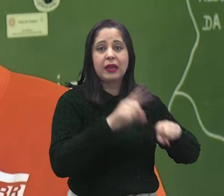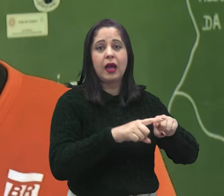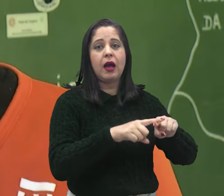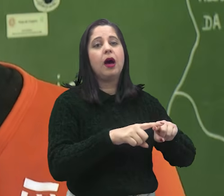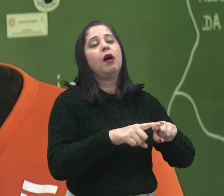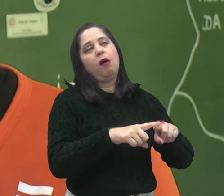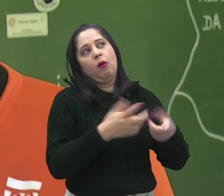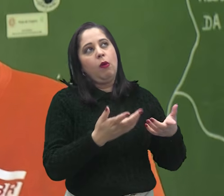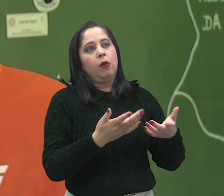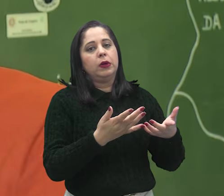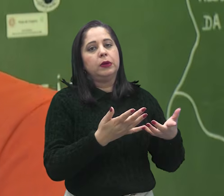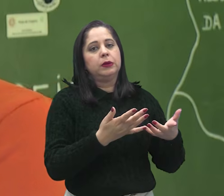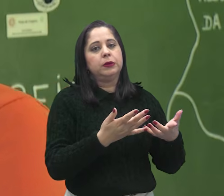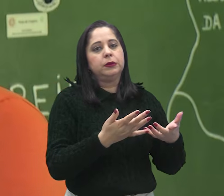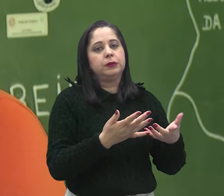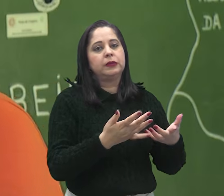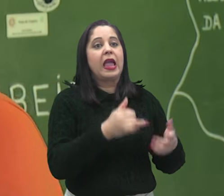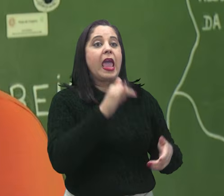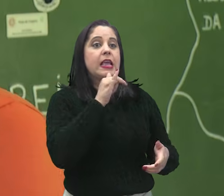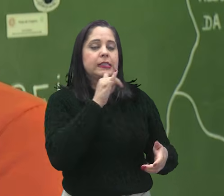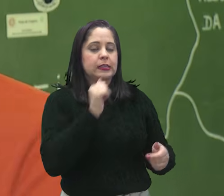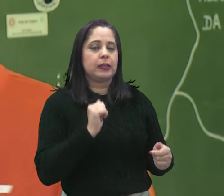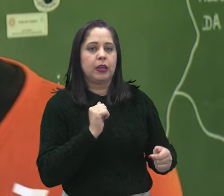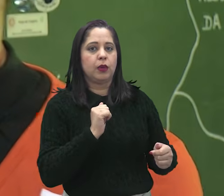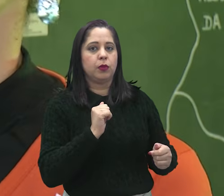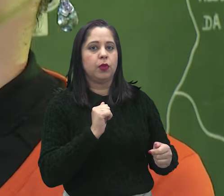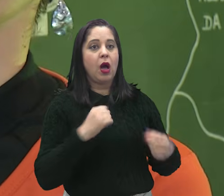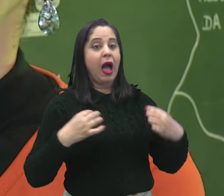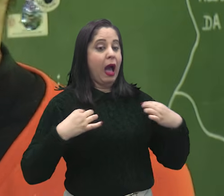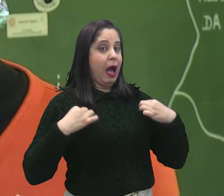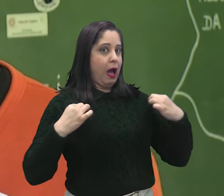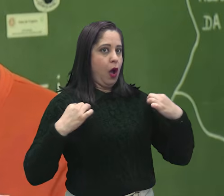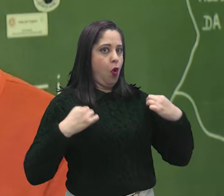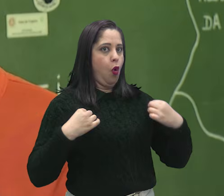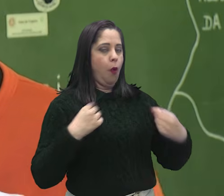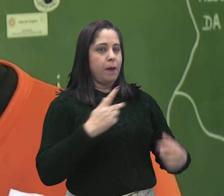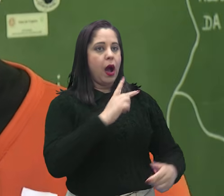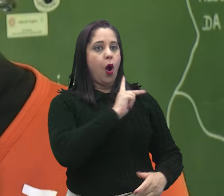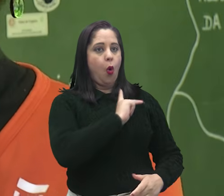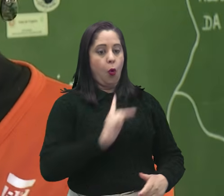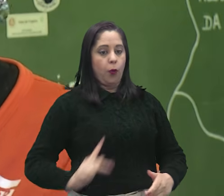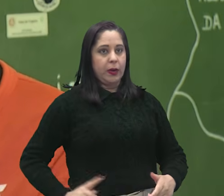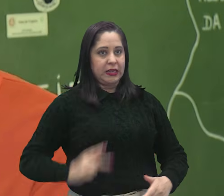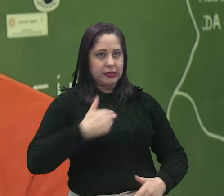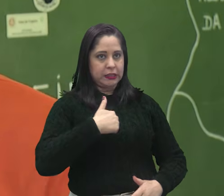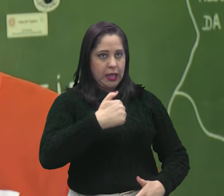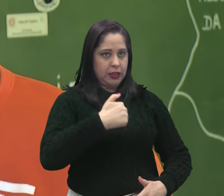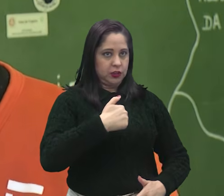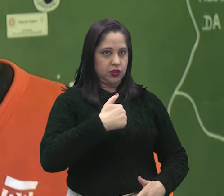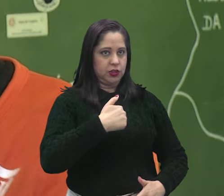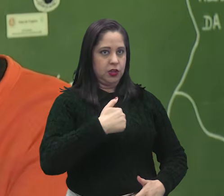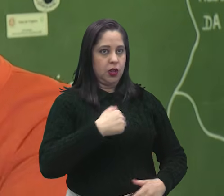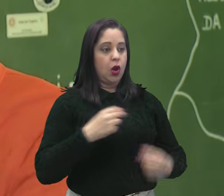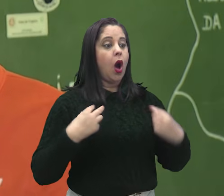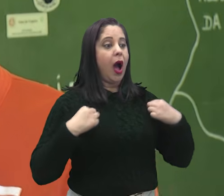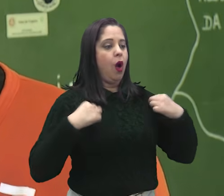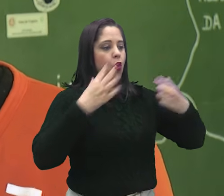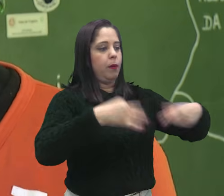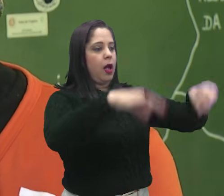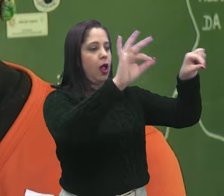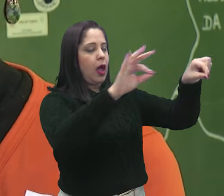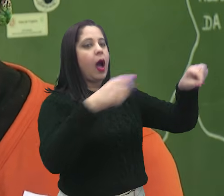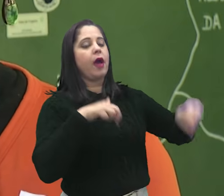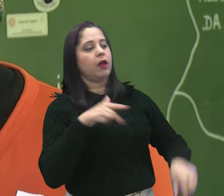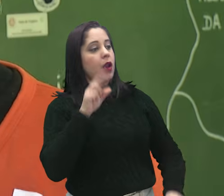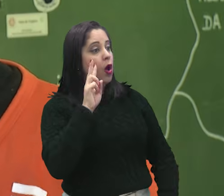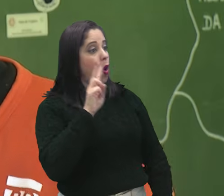objeto. Você tem o pijama do Getúlio Vargas que ele usava no dia que ele se matou. Está lá em exposição no